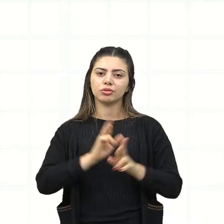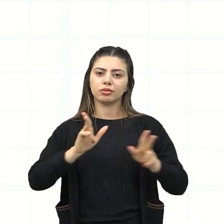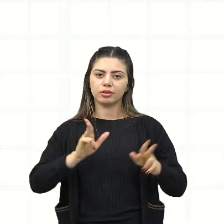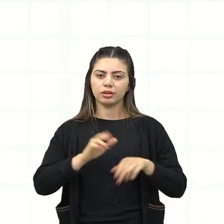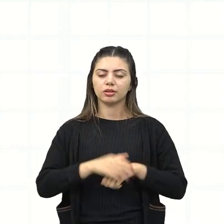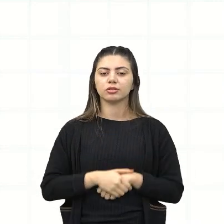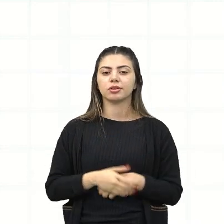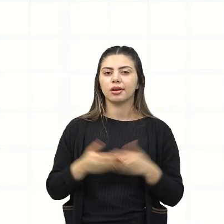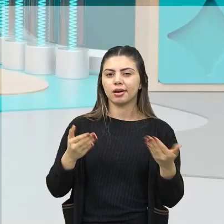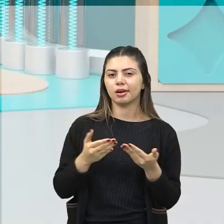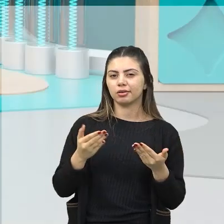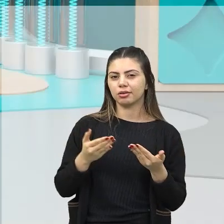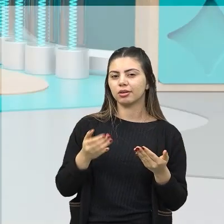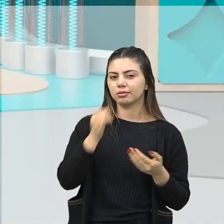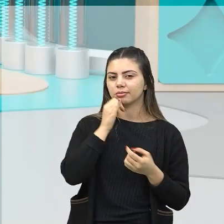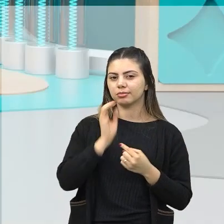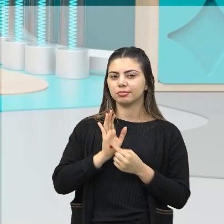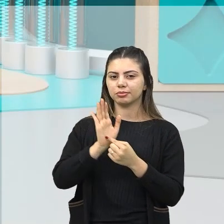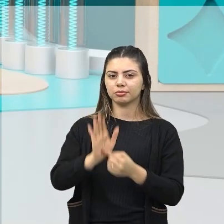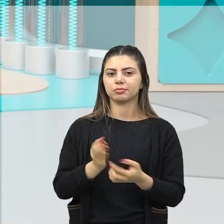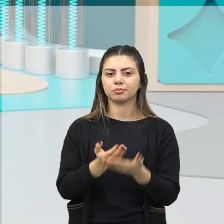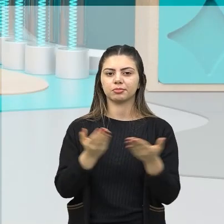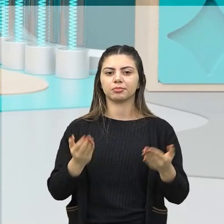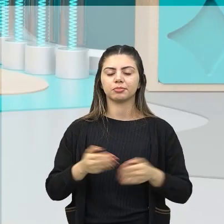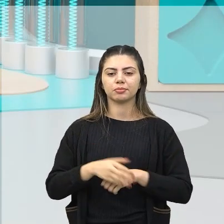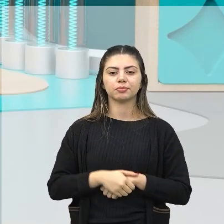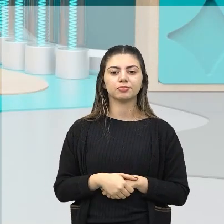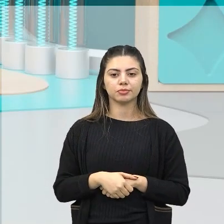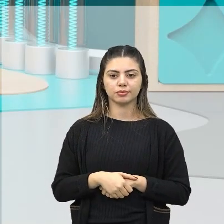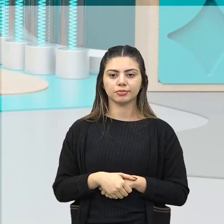nós vamos ver agora. Olha só.